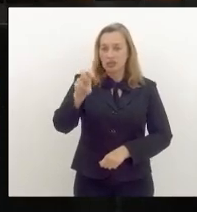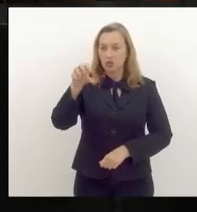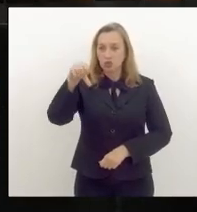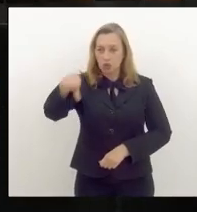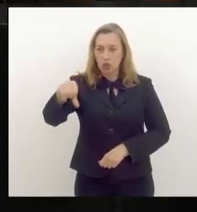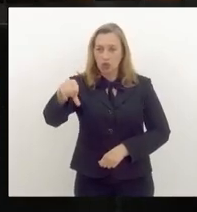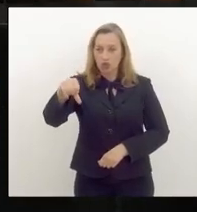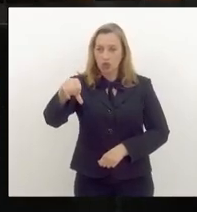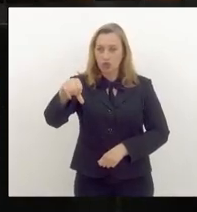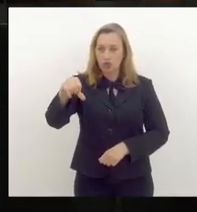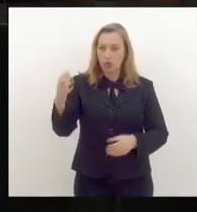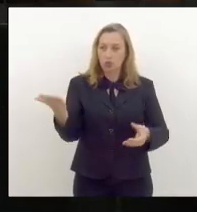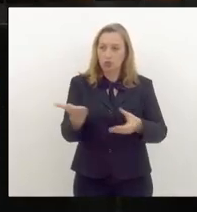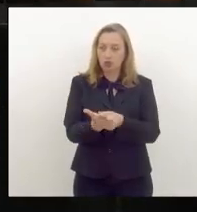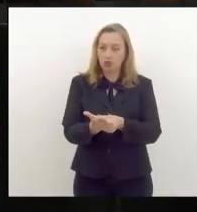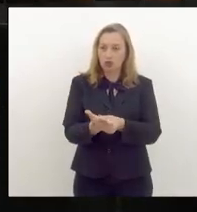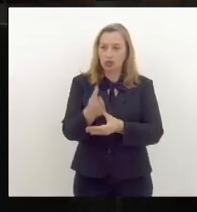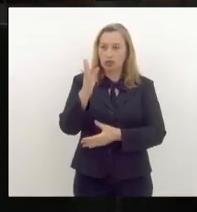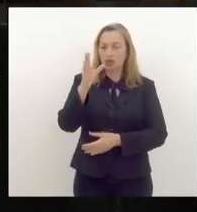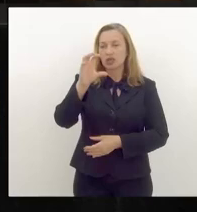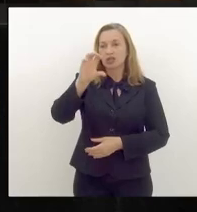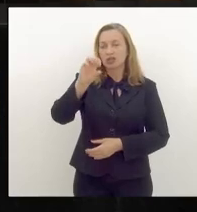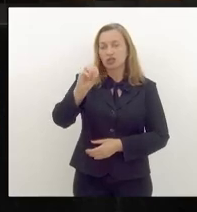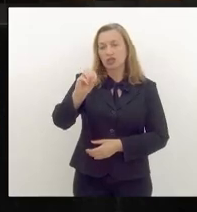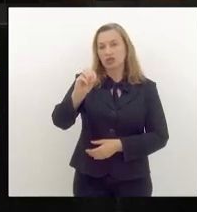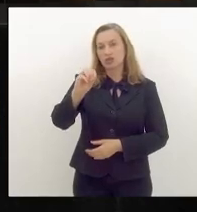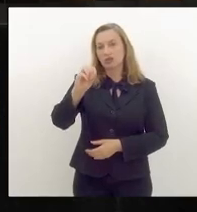59 traço 0/22